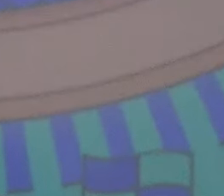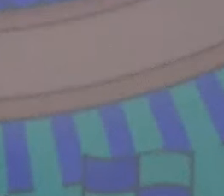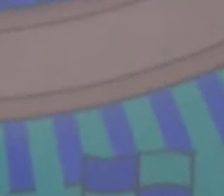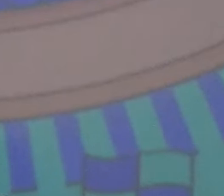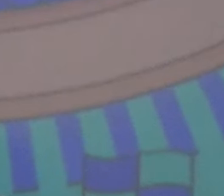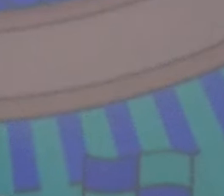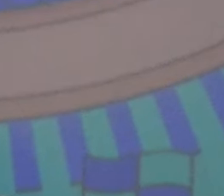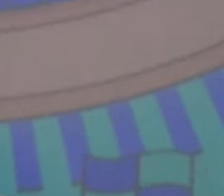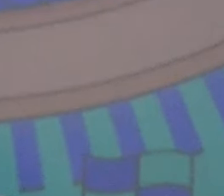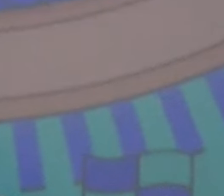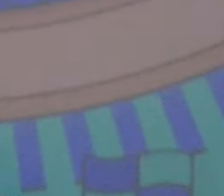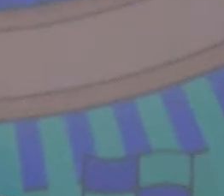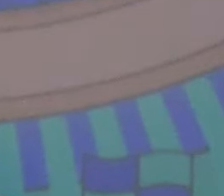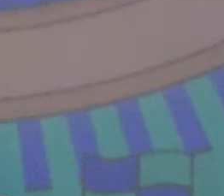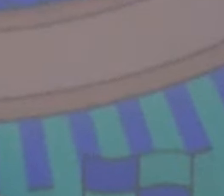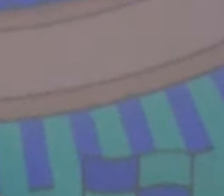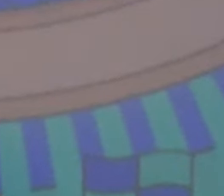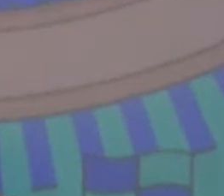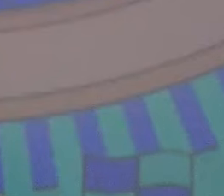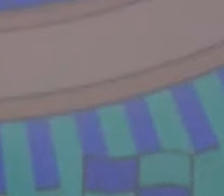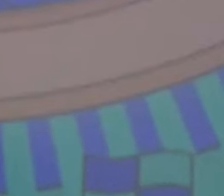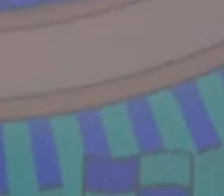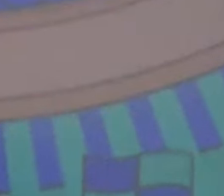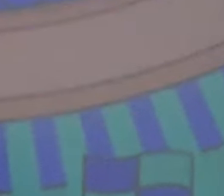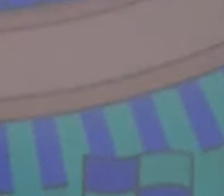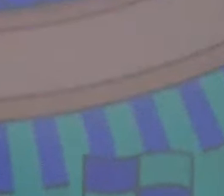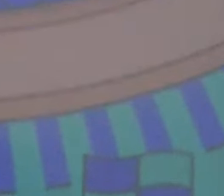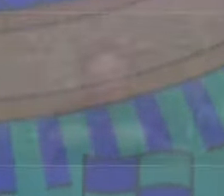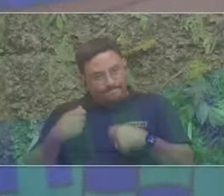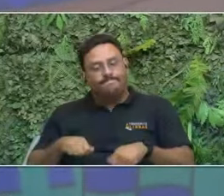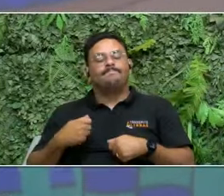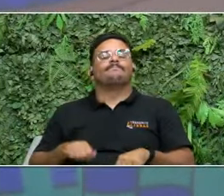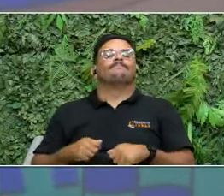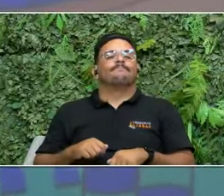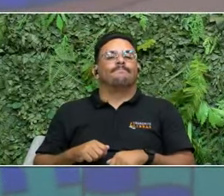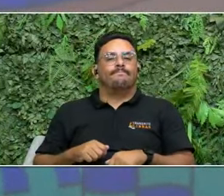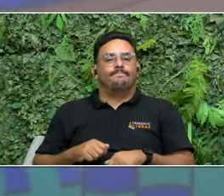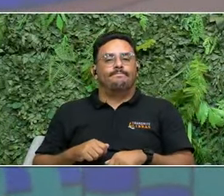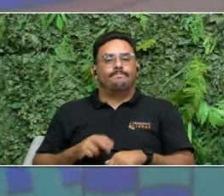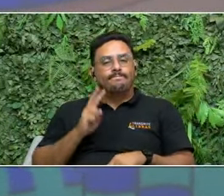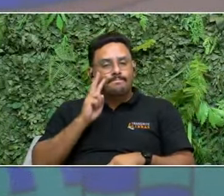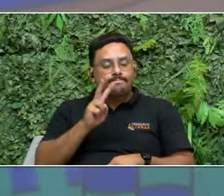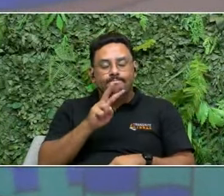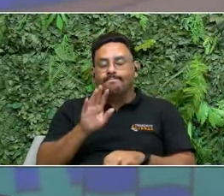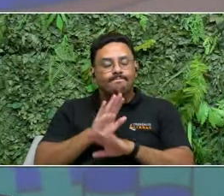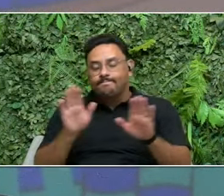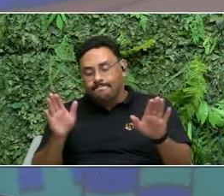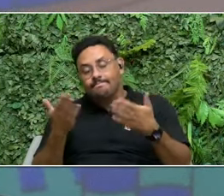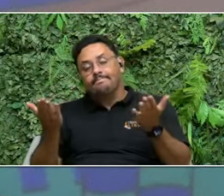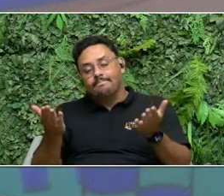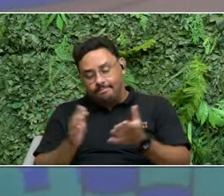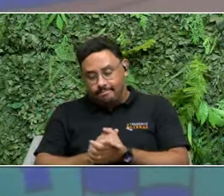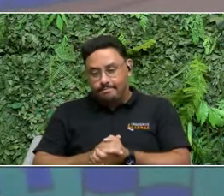Cruzeiro quem é que pode entrar quem deve entrar e quem vai só ver o